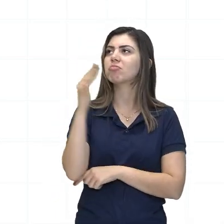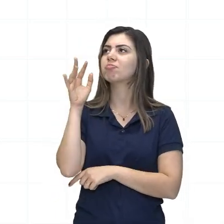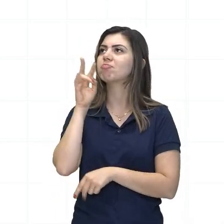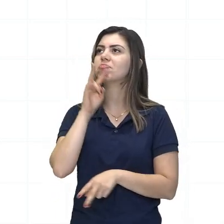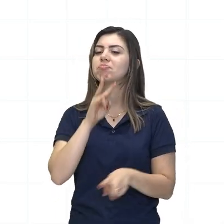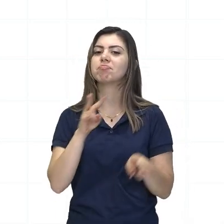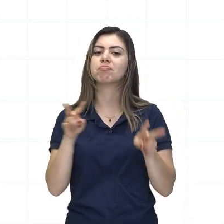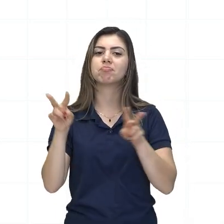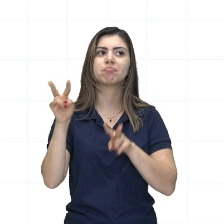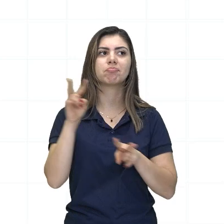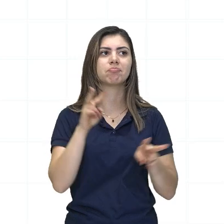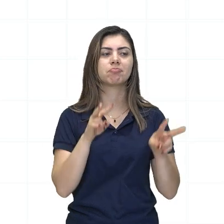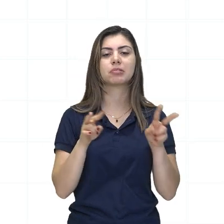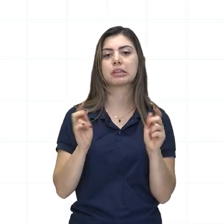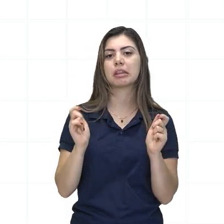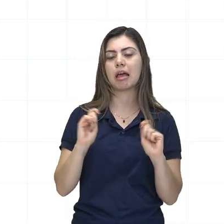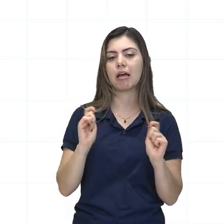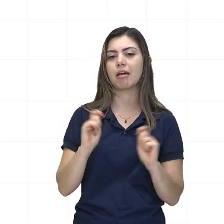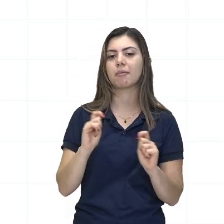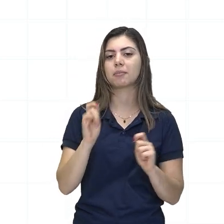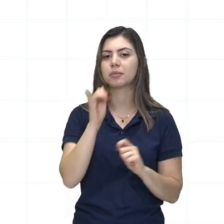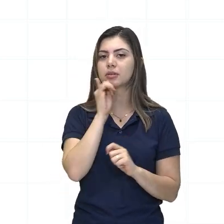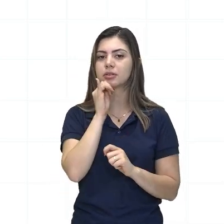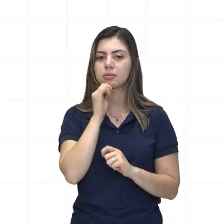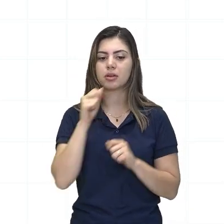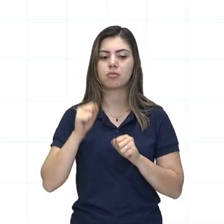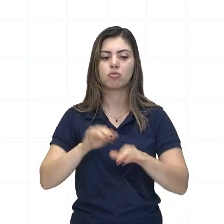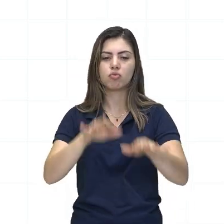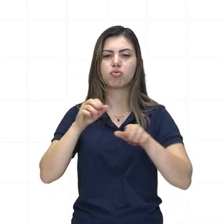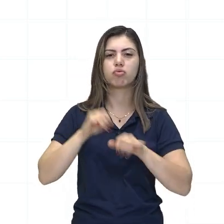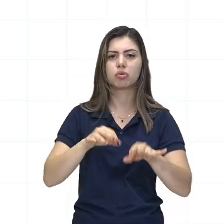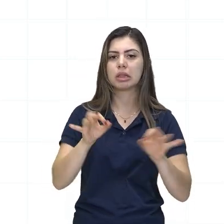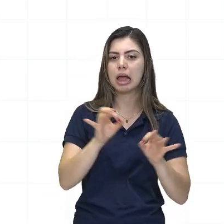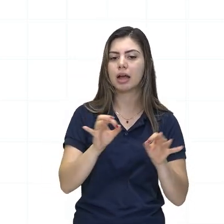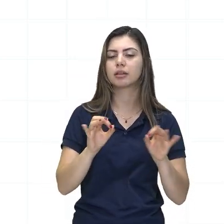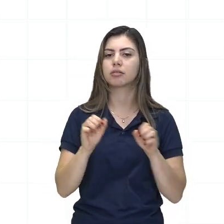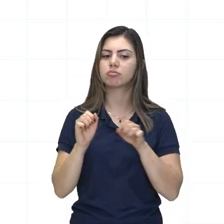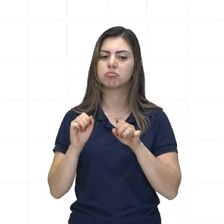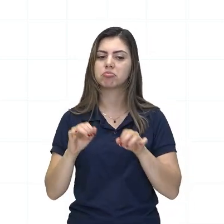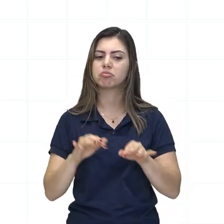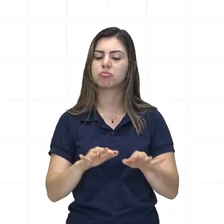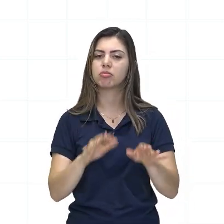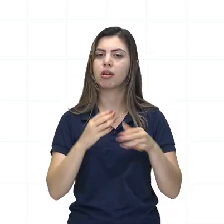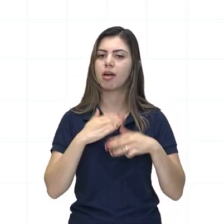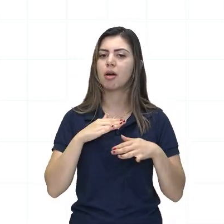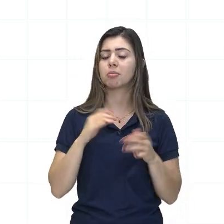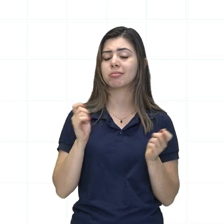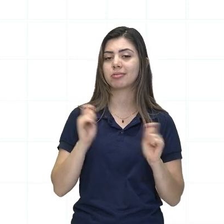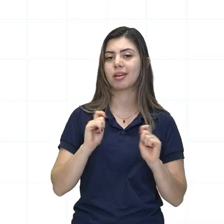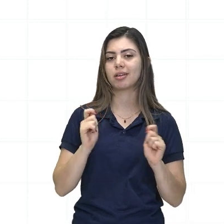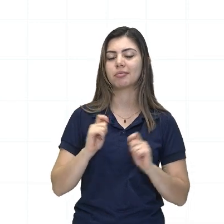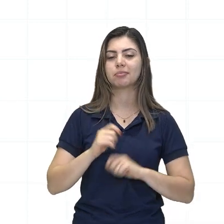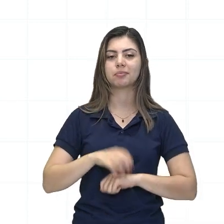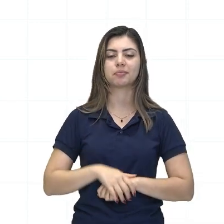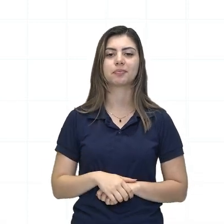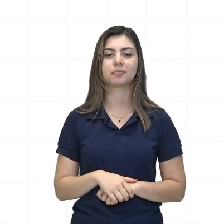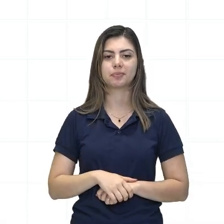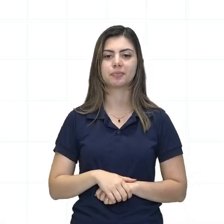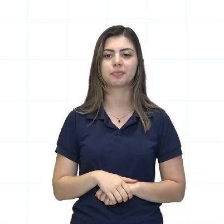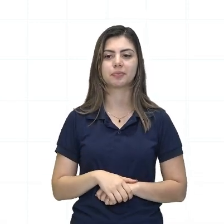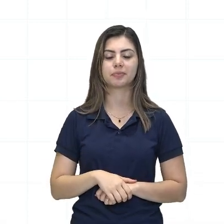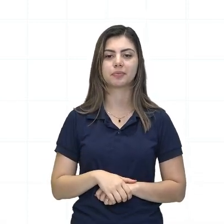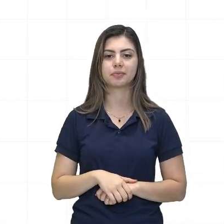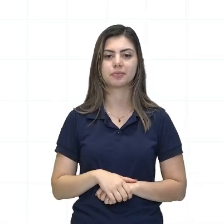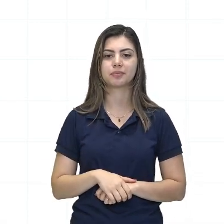tem uma corrente muito grande, ok? Só vocês terem uma noção de como é praticado, tá